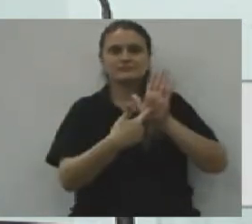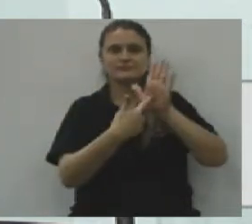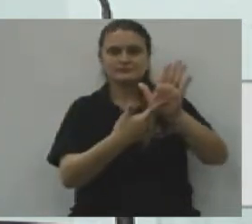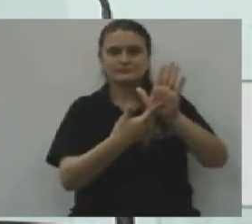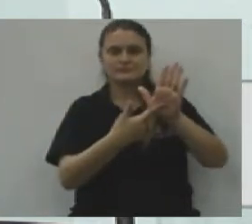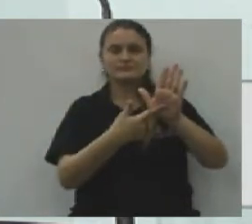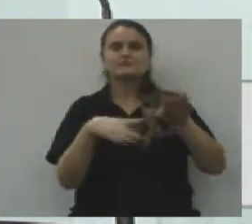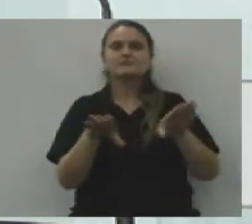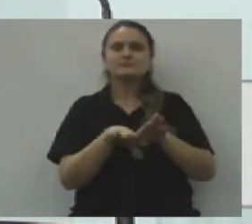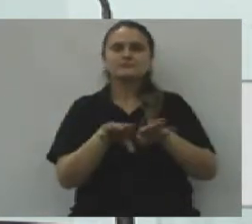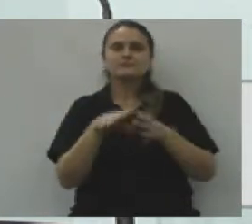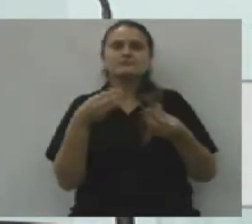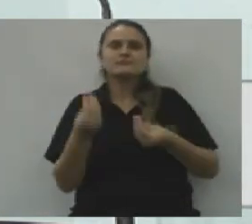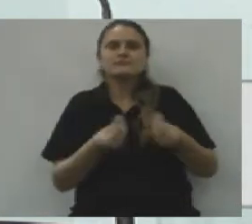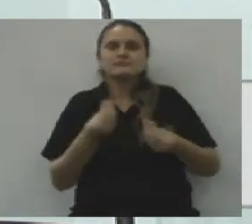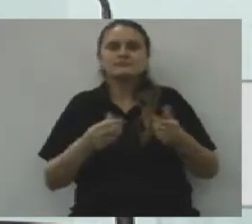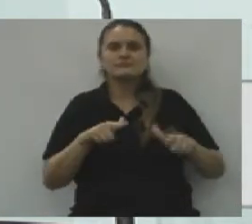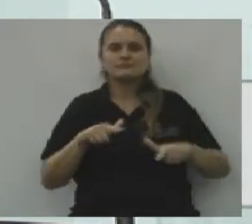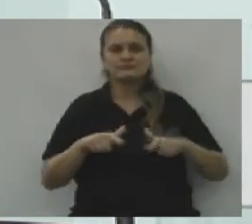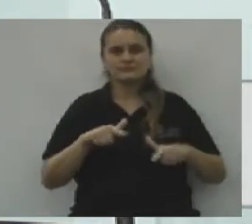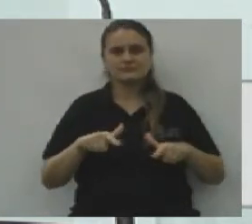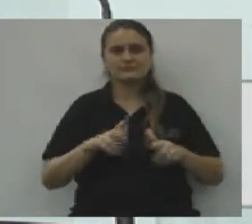nisso e na forma de trabalho.